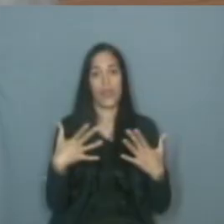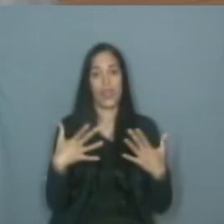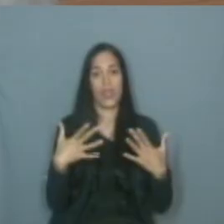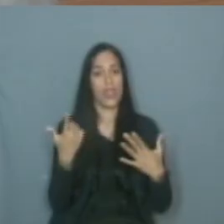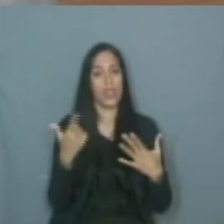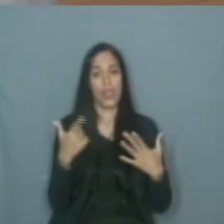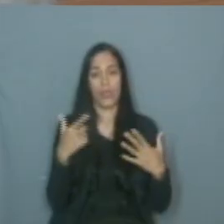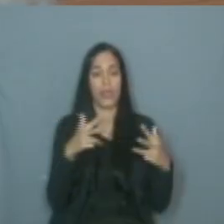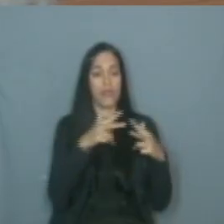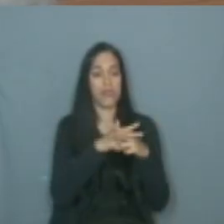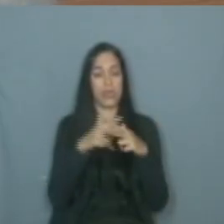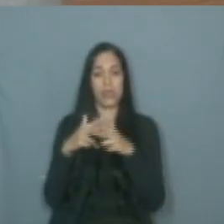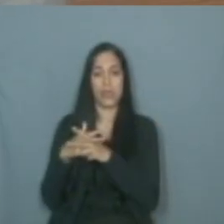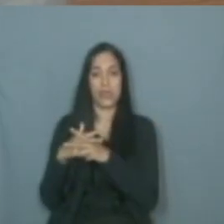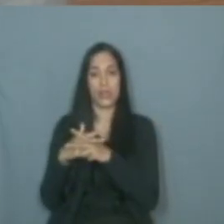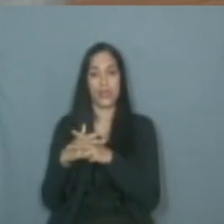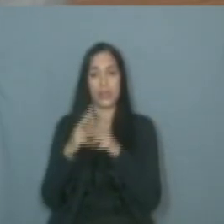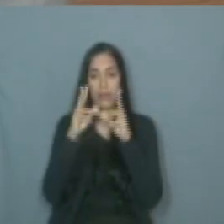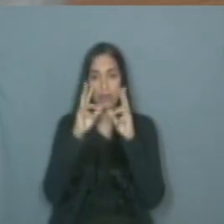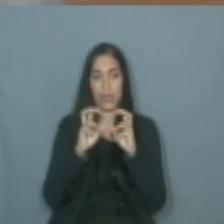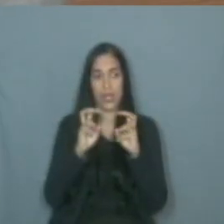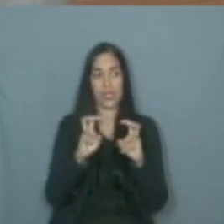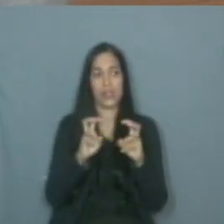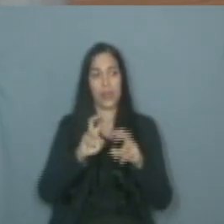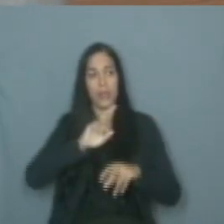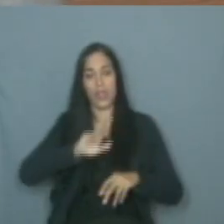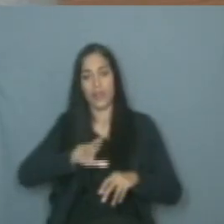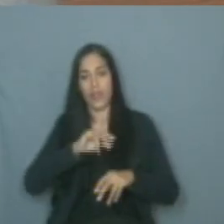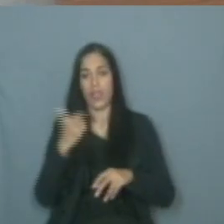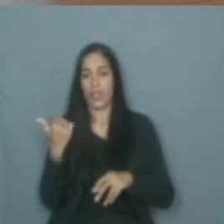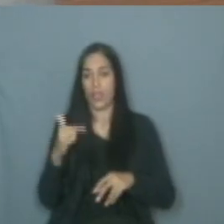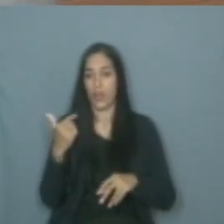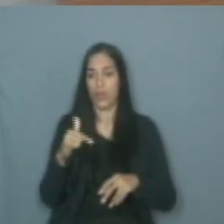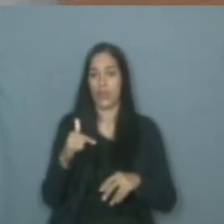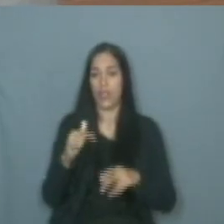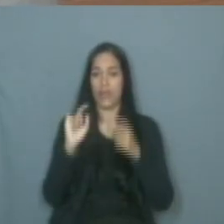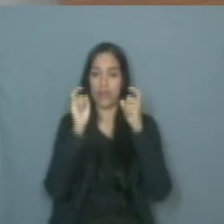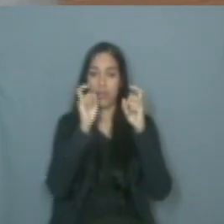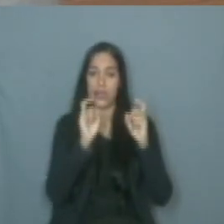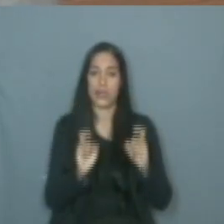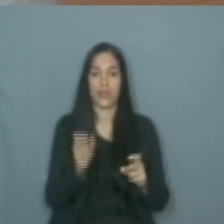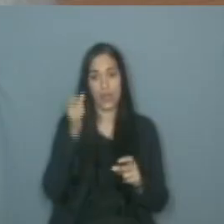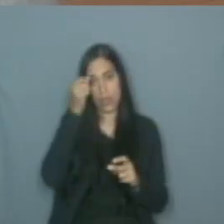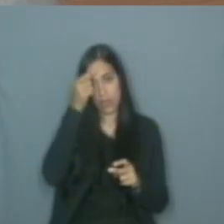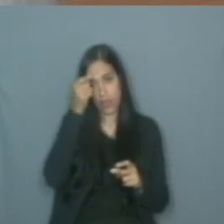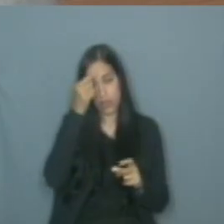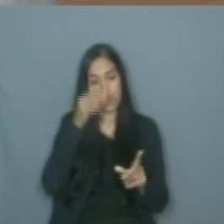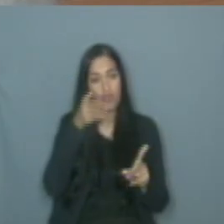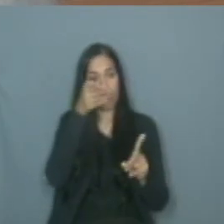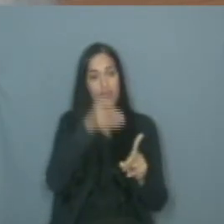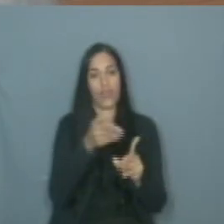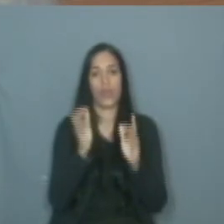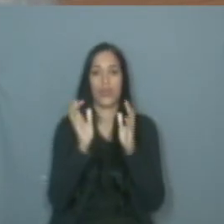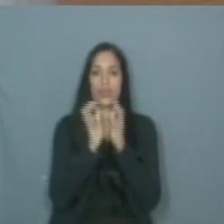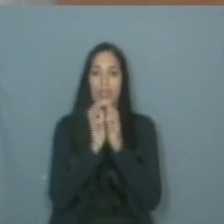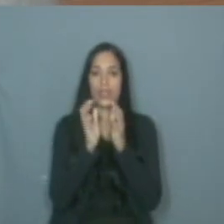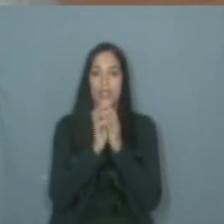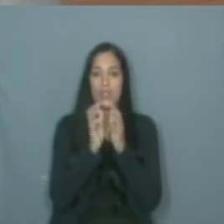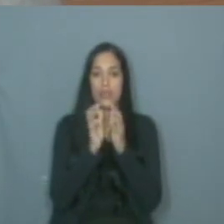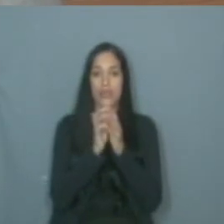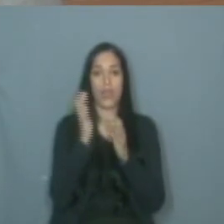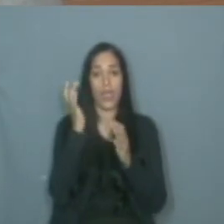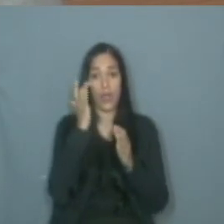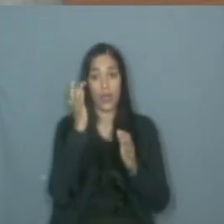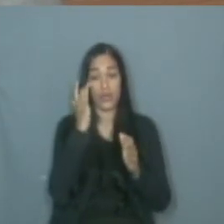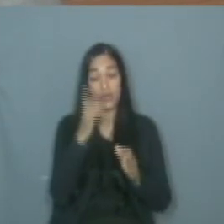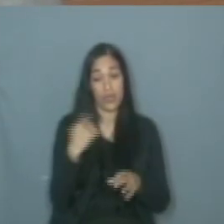confusão. E percebam a diferença, não houve discussão ideológica hoje, houve discussão do Recife. Eu acho que é isso que a